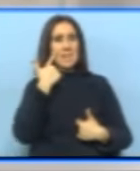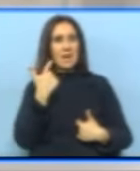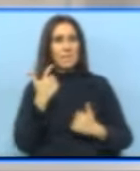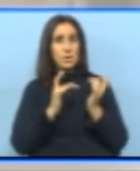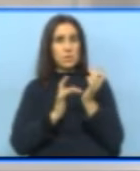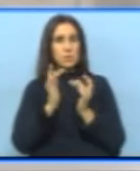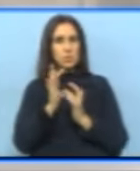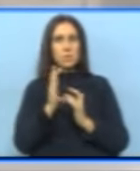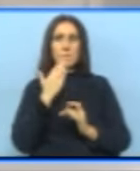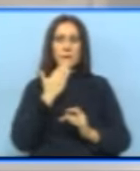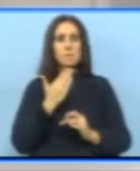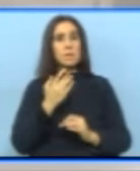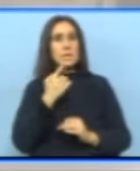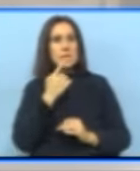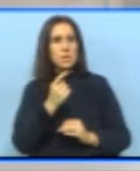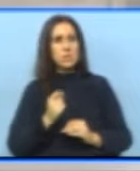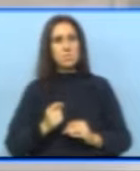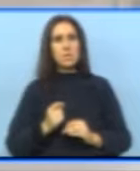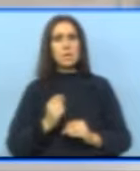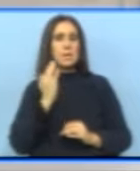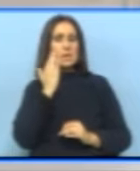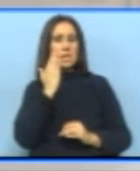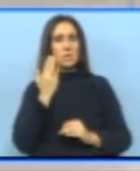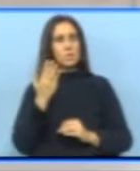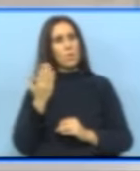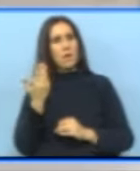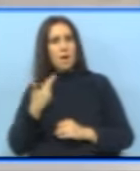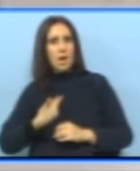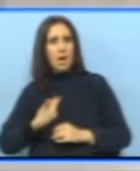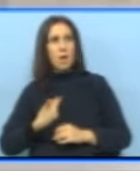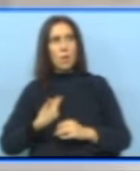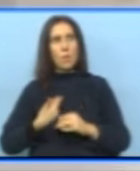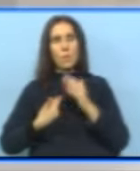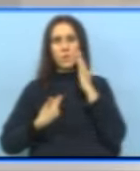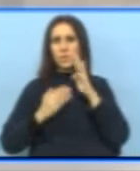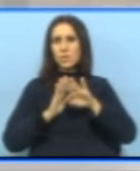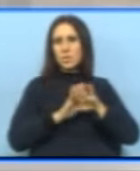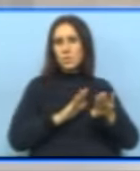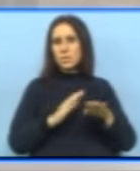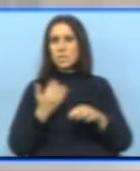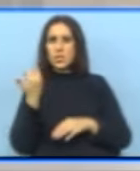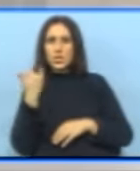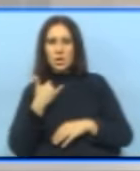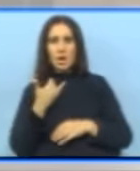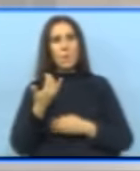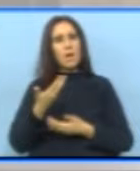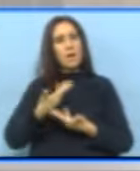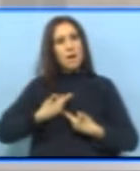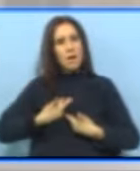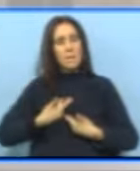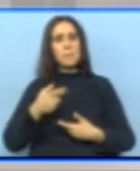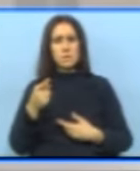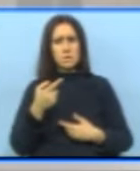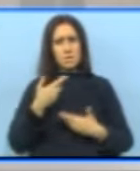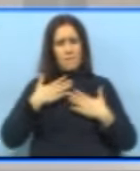diz, dá a face direita, ou dá a face esquerda, se bateram na direita. se te pediram a capa, dá-lhe